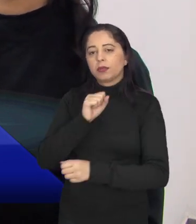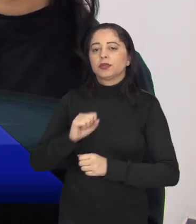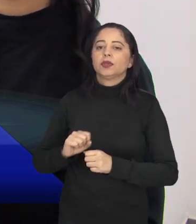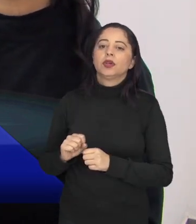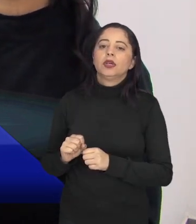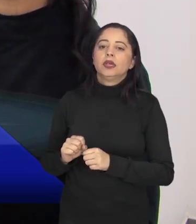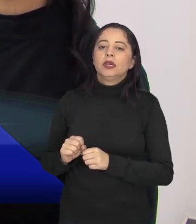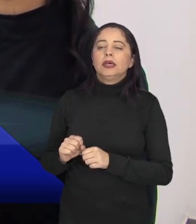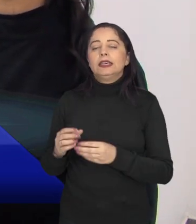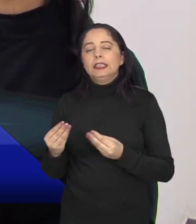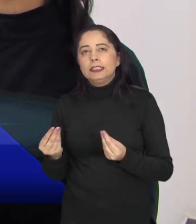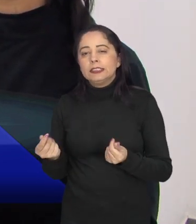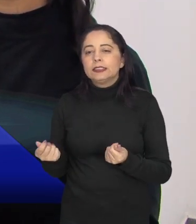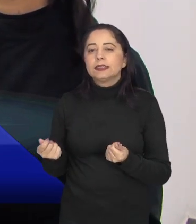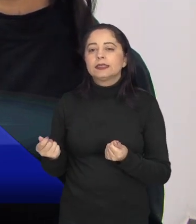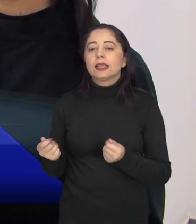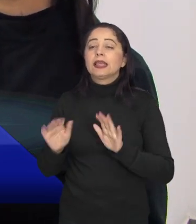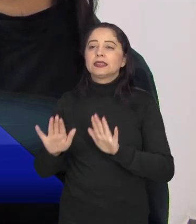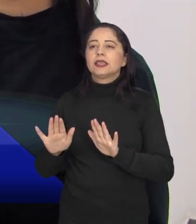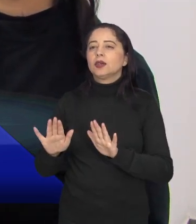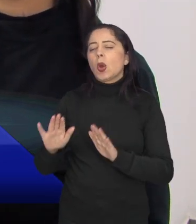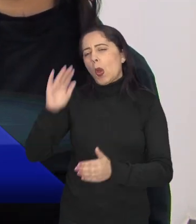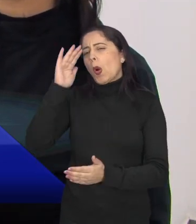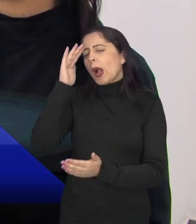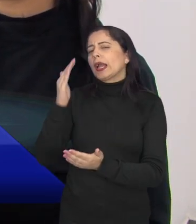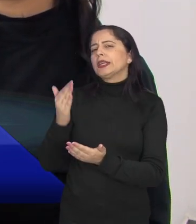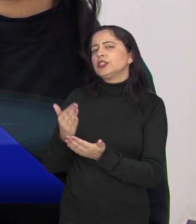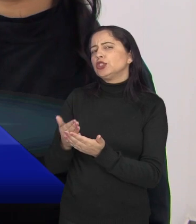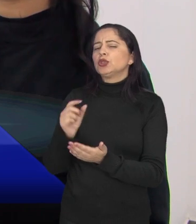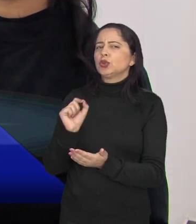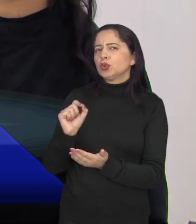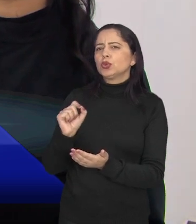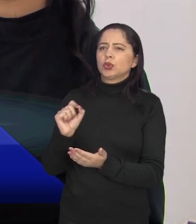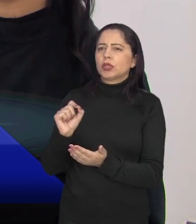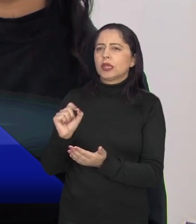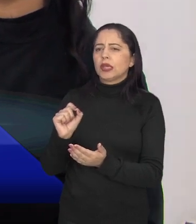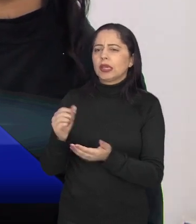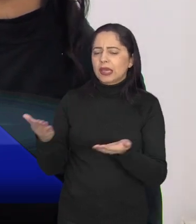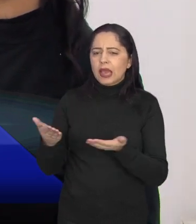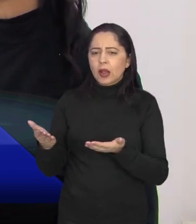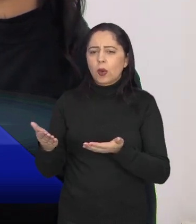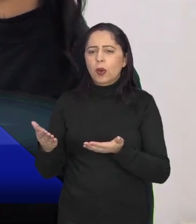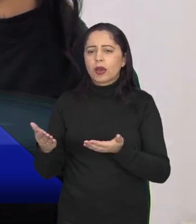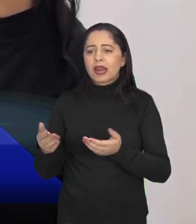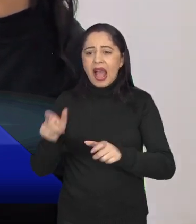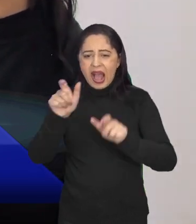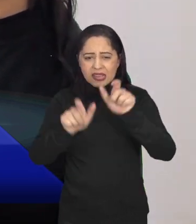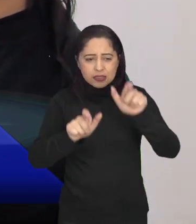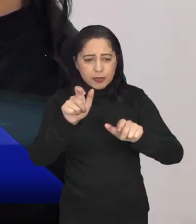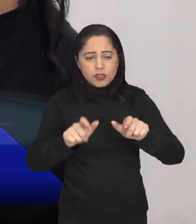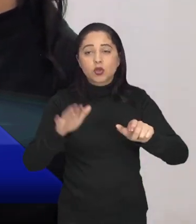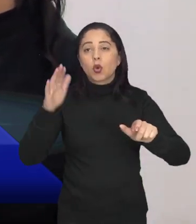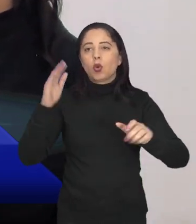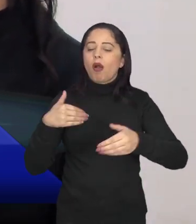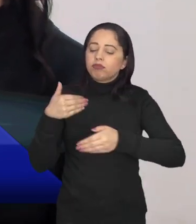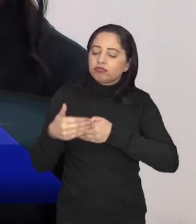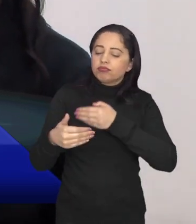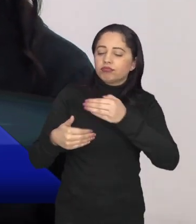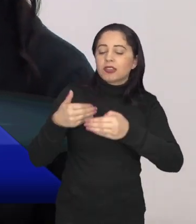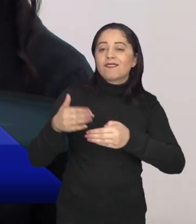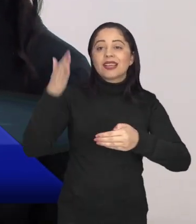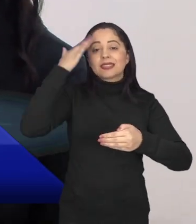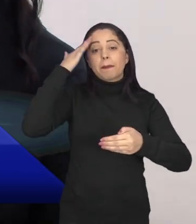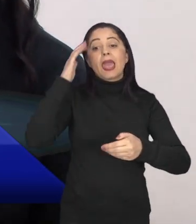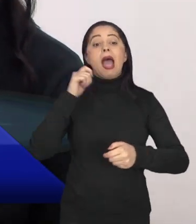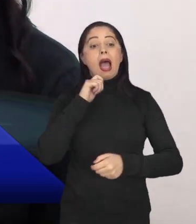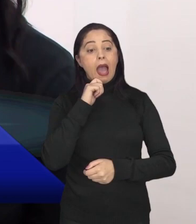e o que a gente acredita que vai beneficiar a população nesse primeiro momento porque elas vão conhecendo né Quais exames que vão